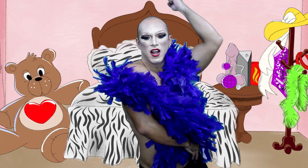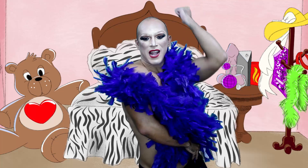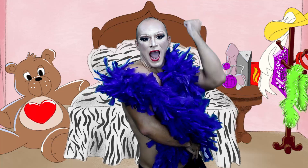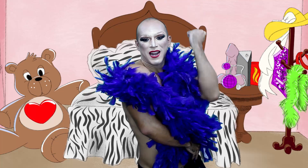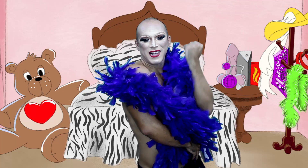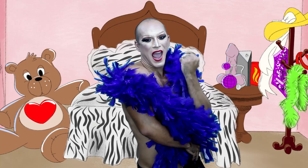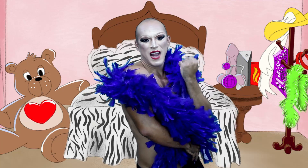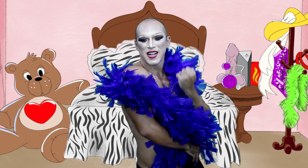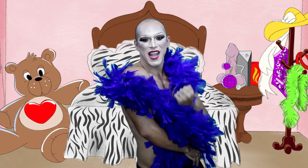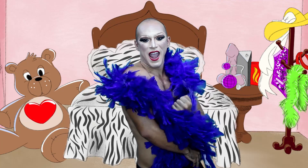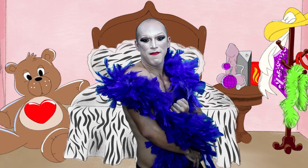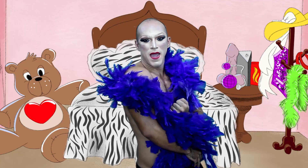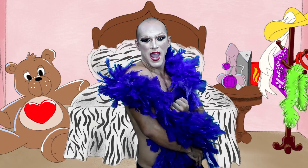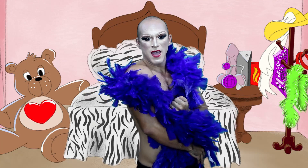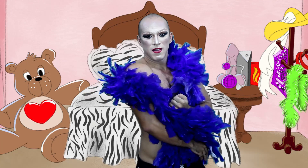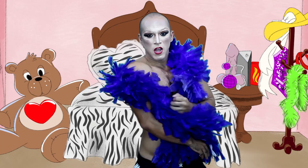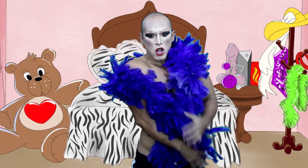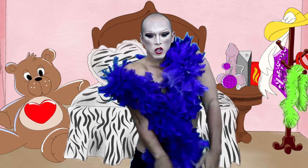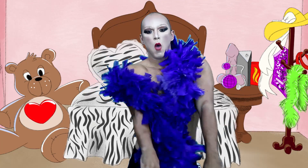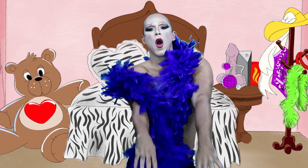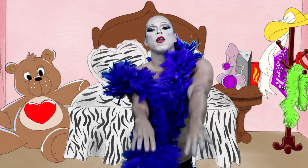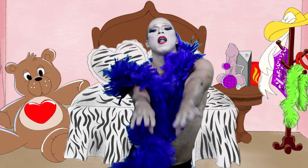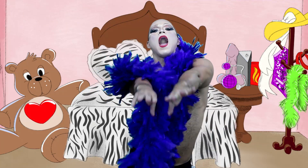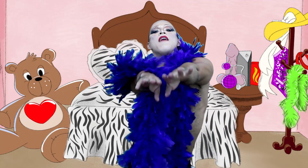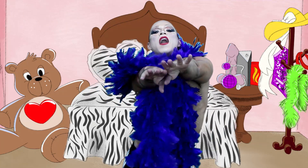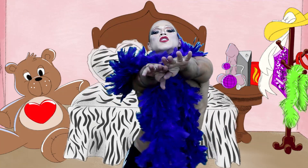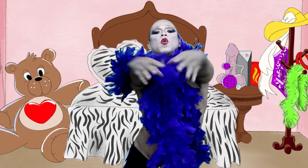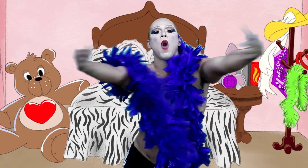deserving all the love that I've.